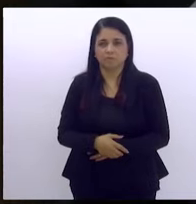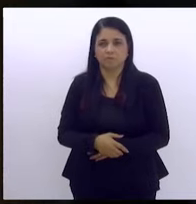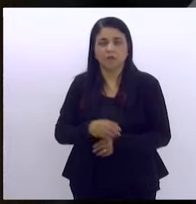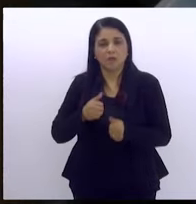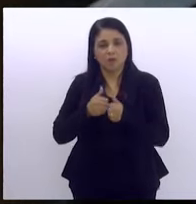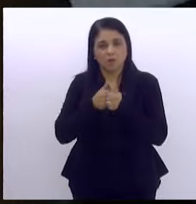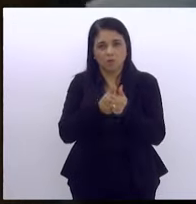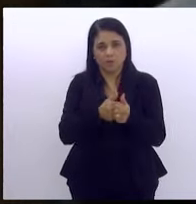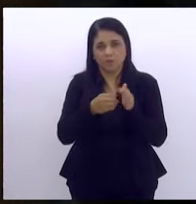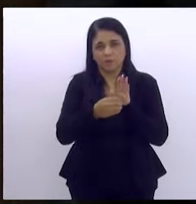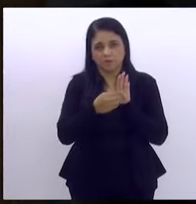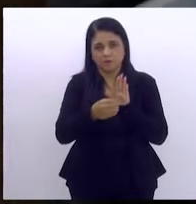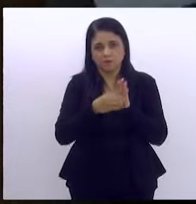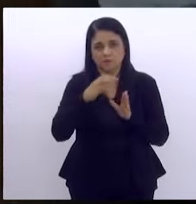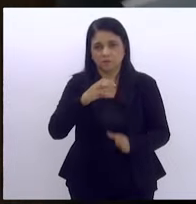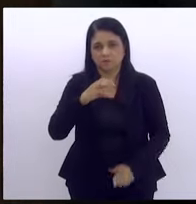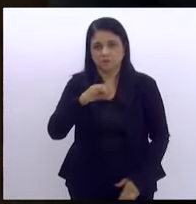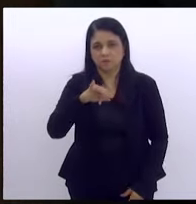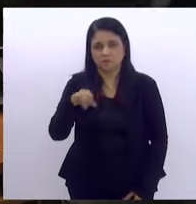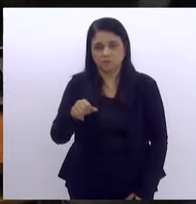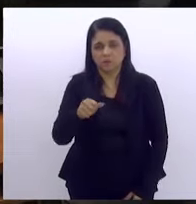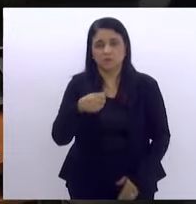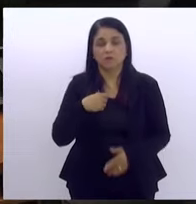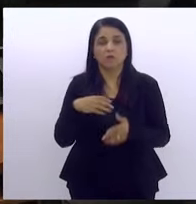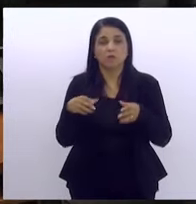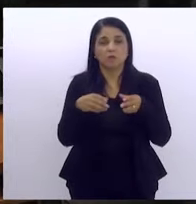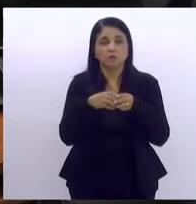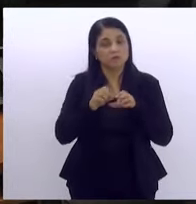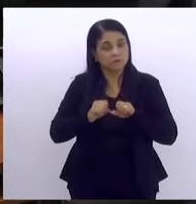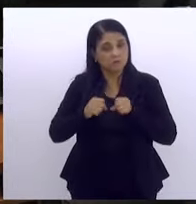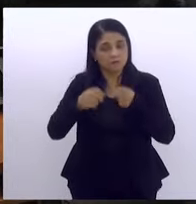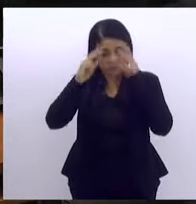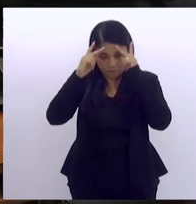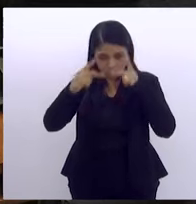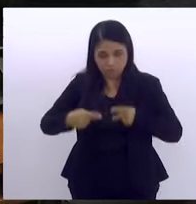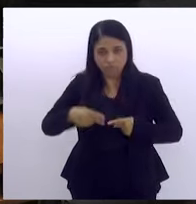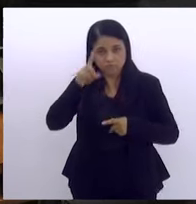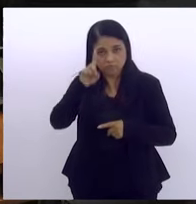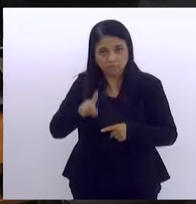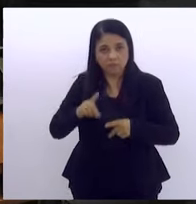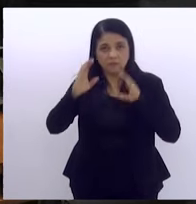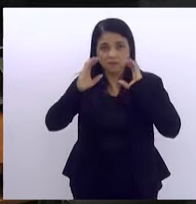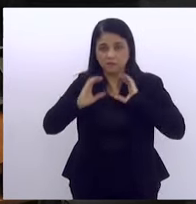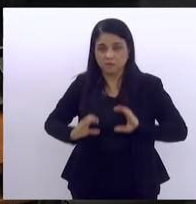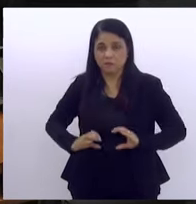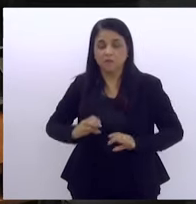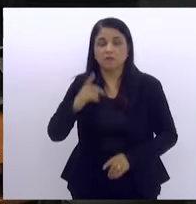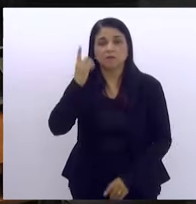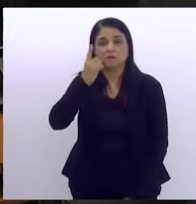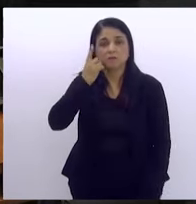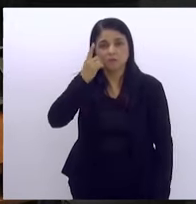Acompanho o parecer da CCJ. Pela Comissão de Defesa dos Direitos Humanos e Cidadania, deputada Dani Monteiro.